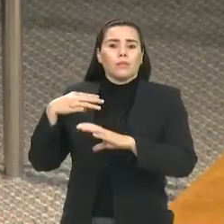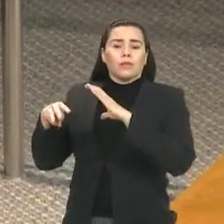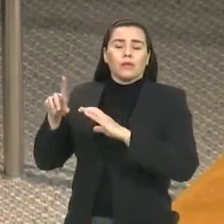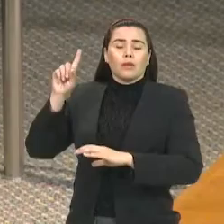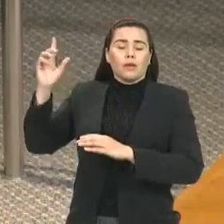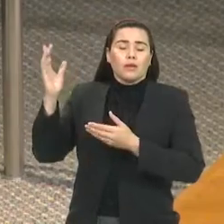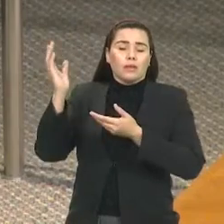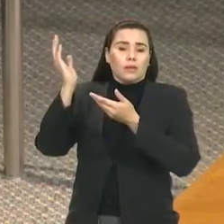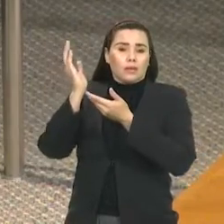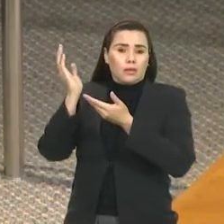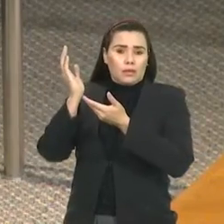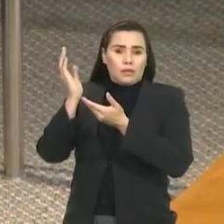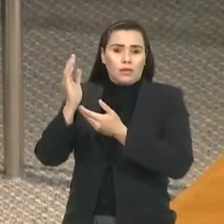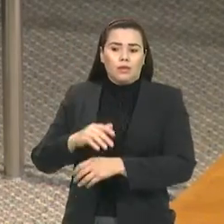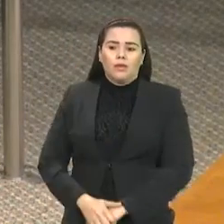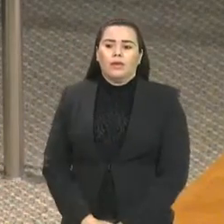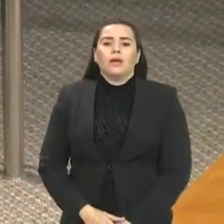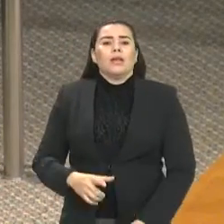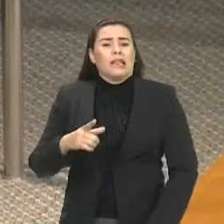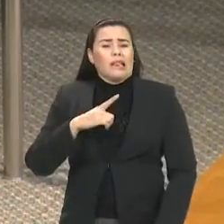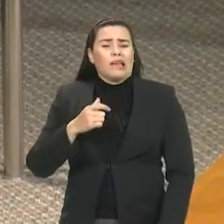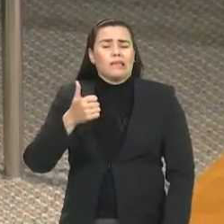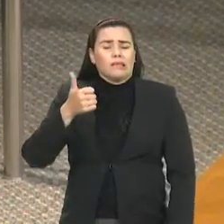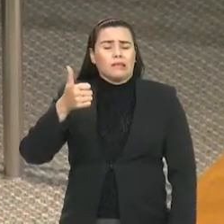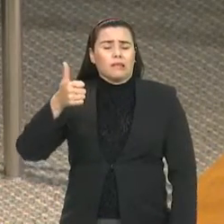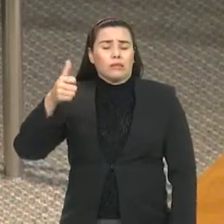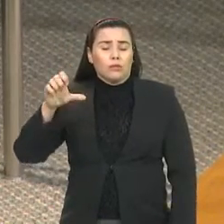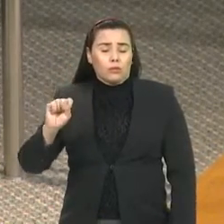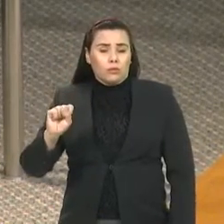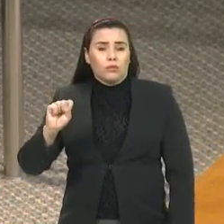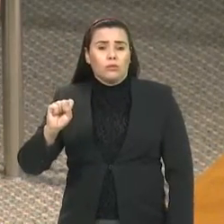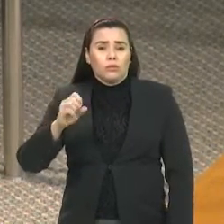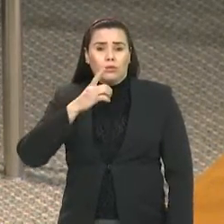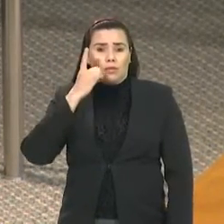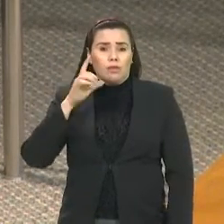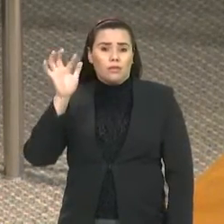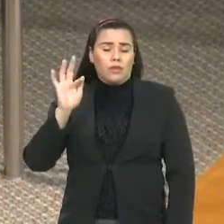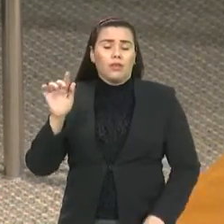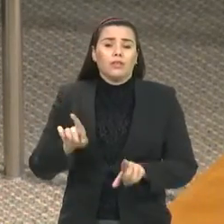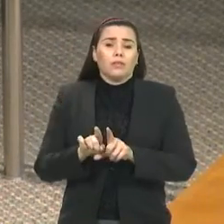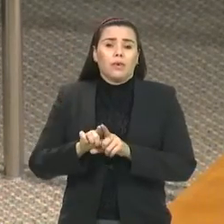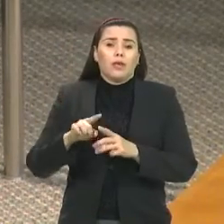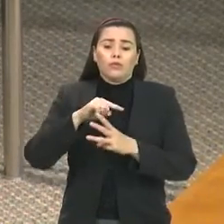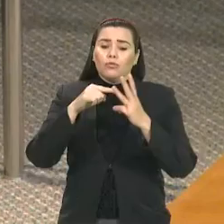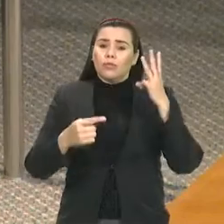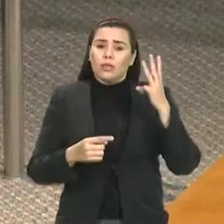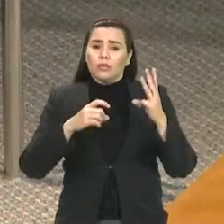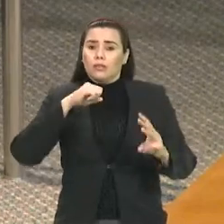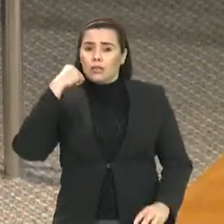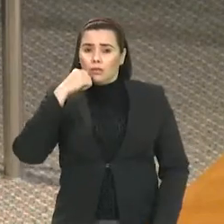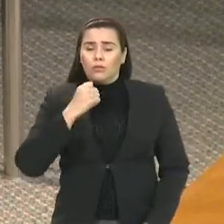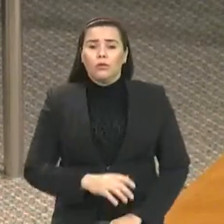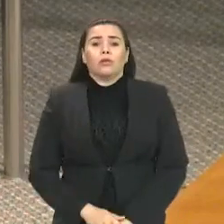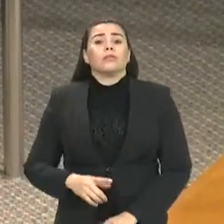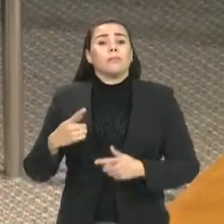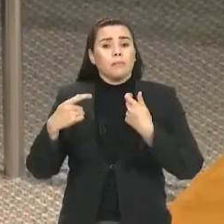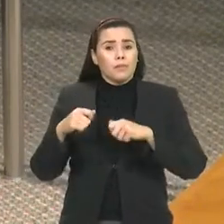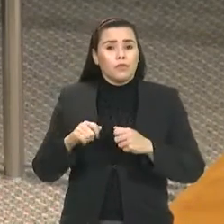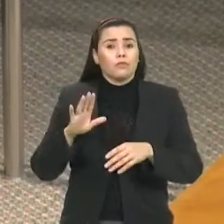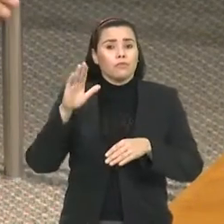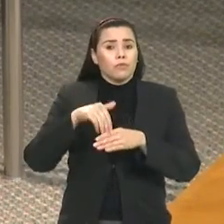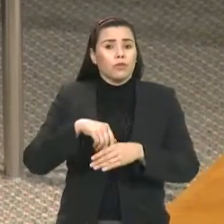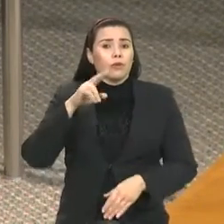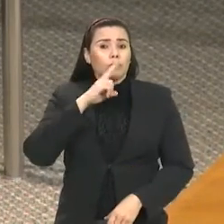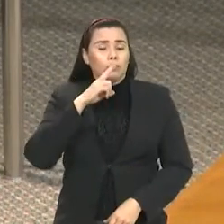nossos representantes, 18 deputados federais e os 3 senadores, para que deem prioridade aos projetos de leis que estão